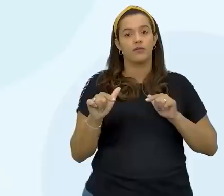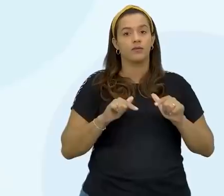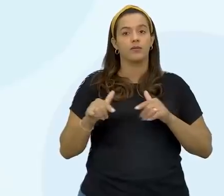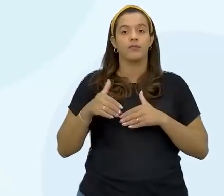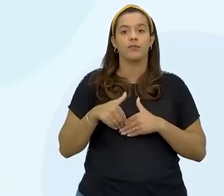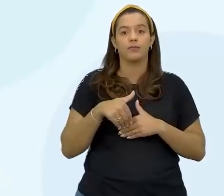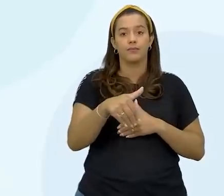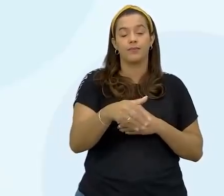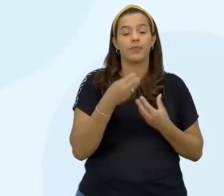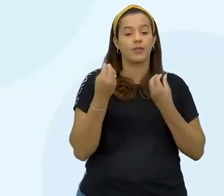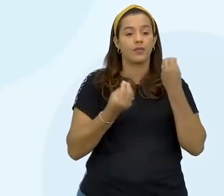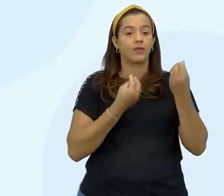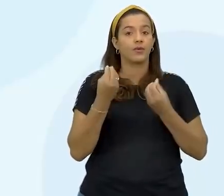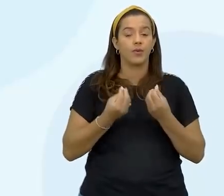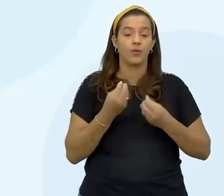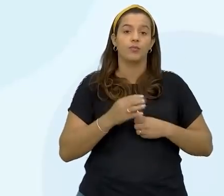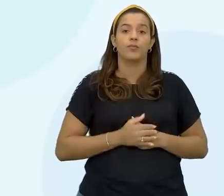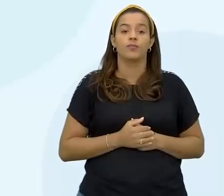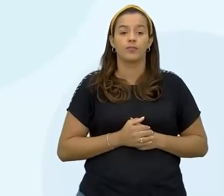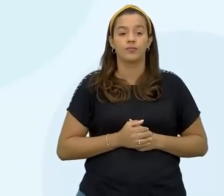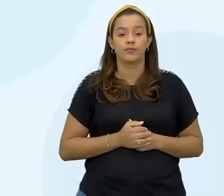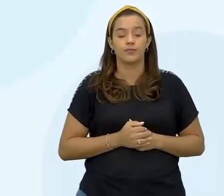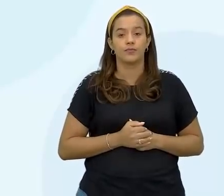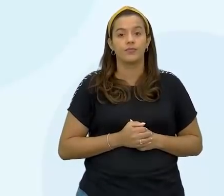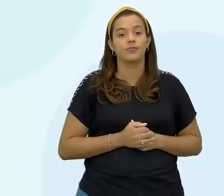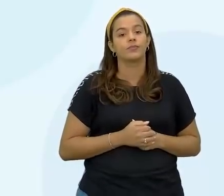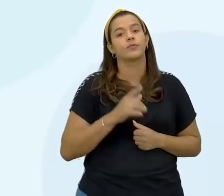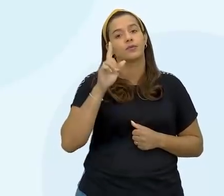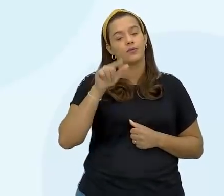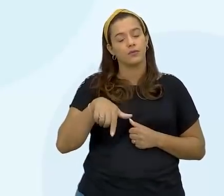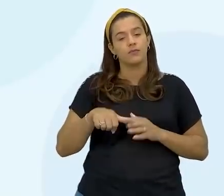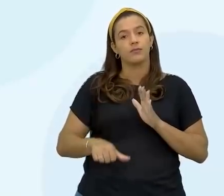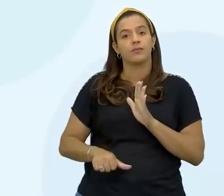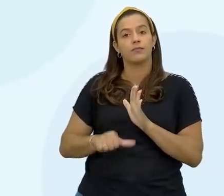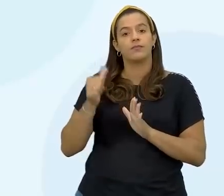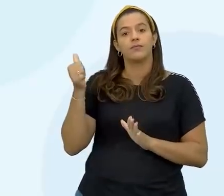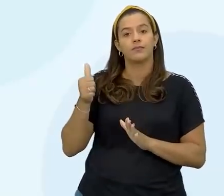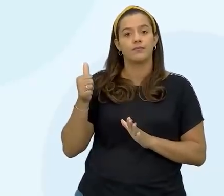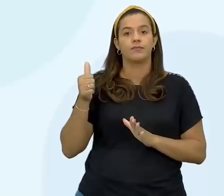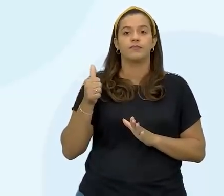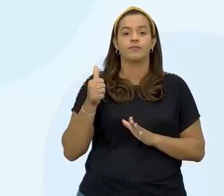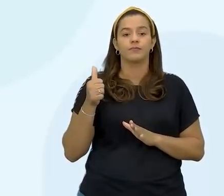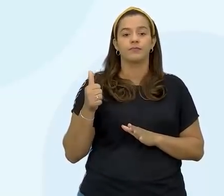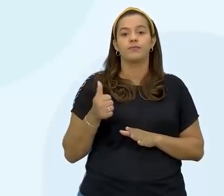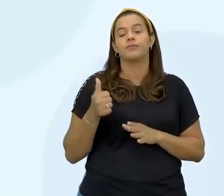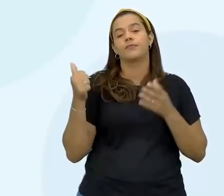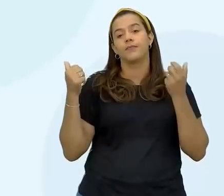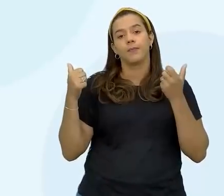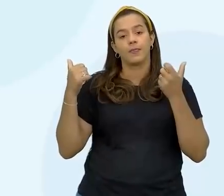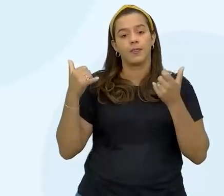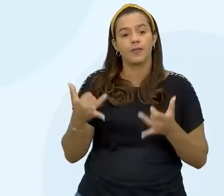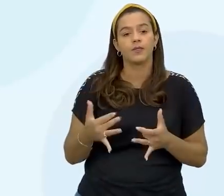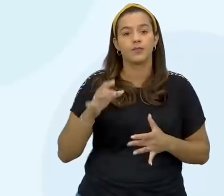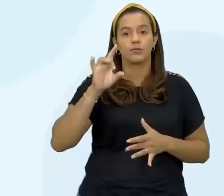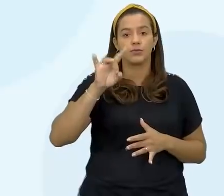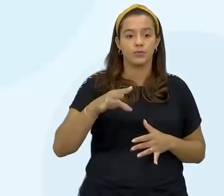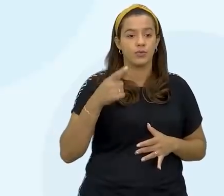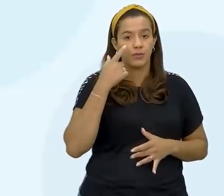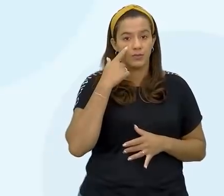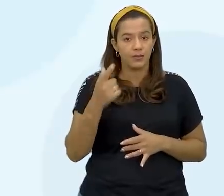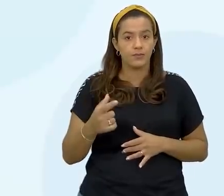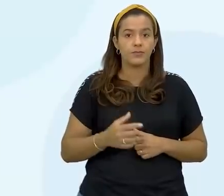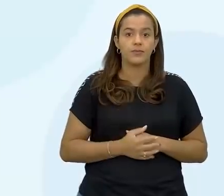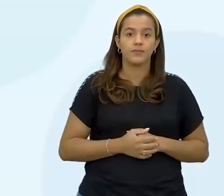habilidade. Como é que ele vai trabalhar essa habilidade? Primeiro, ele vai, só focando aqui, que está